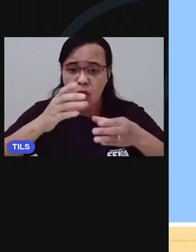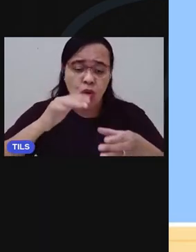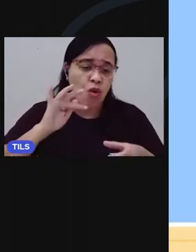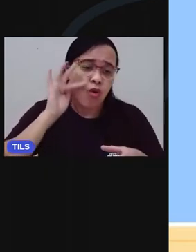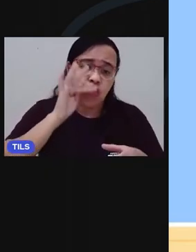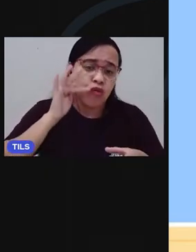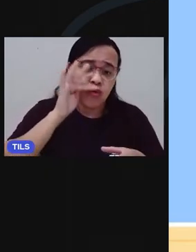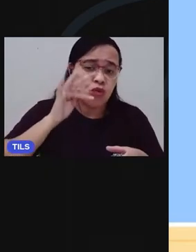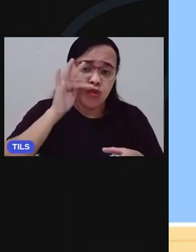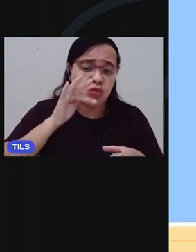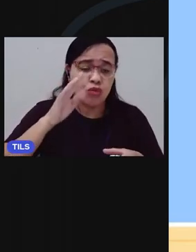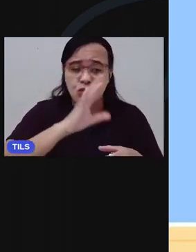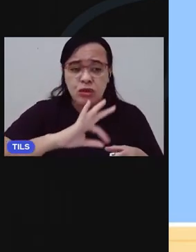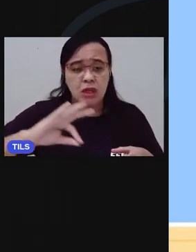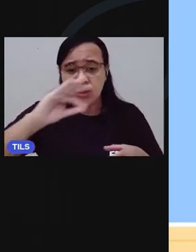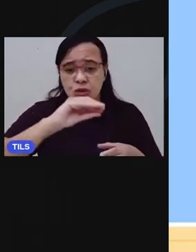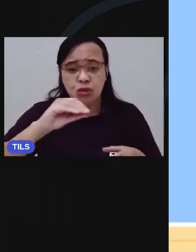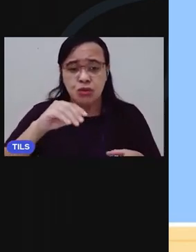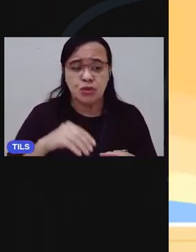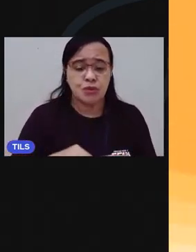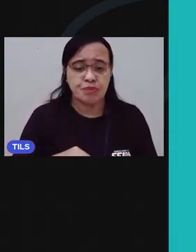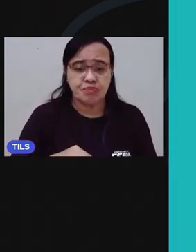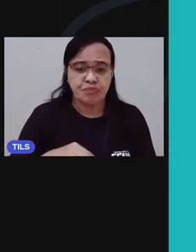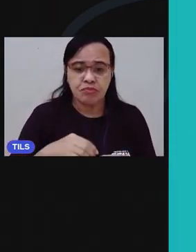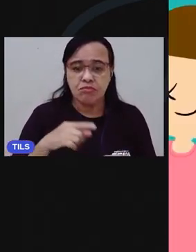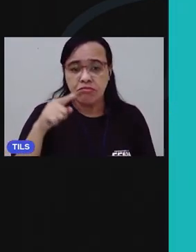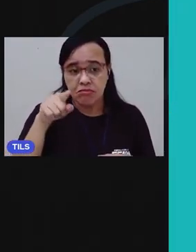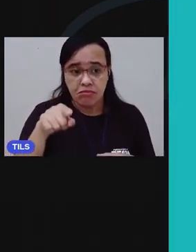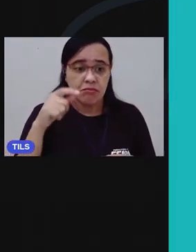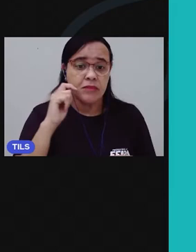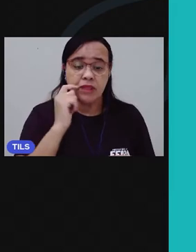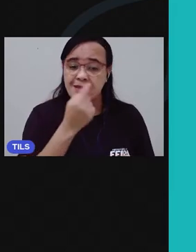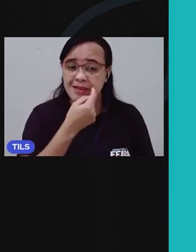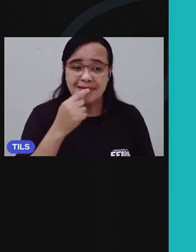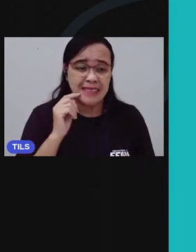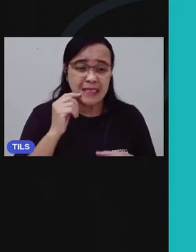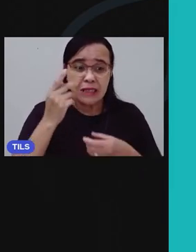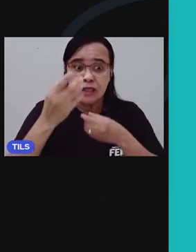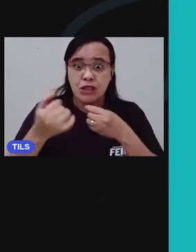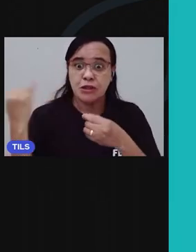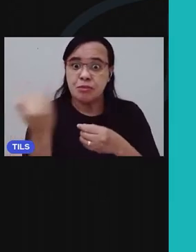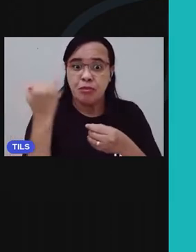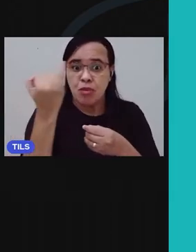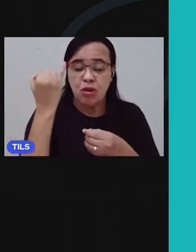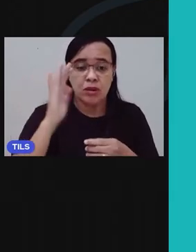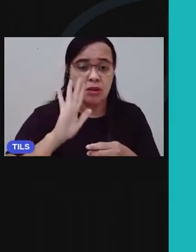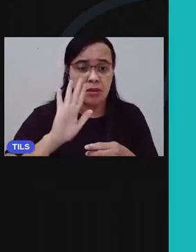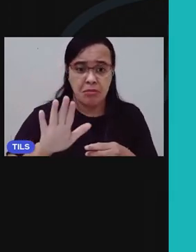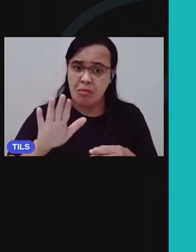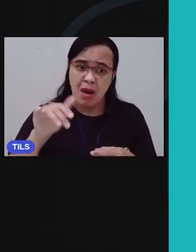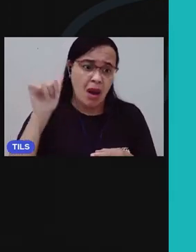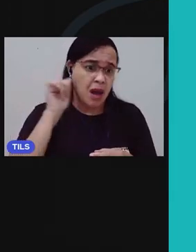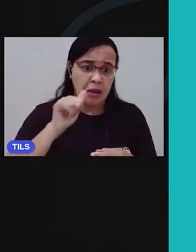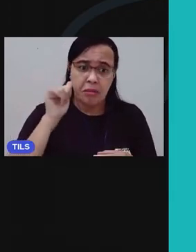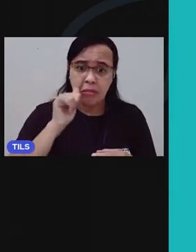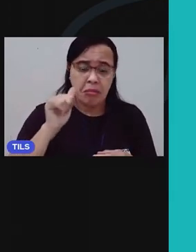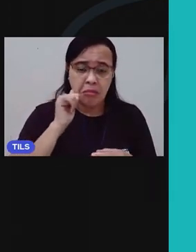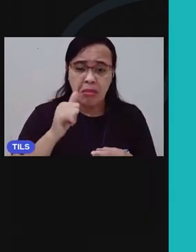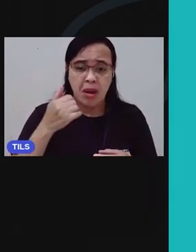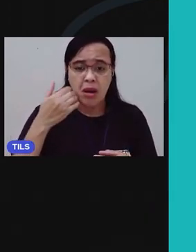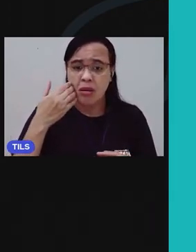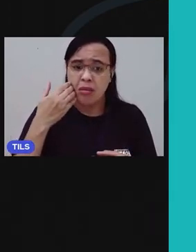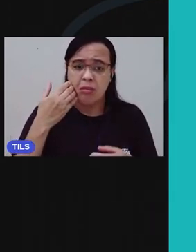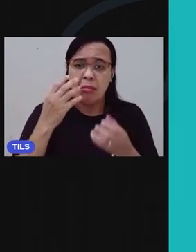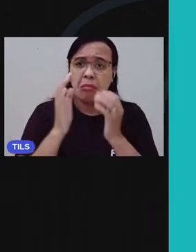quintal. Mas mesmo eles sendo tão importantes, ela não cuidava deles. E por mais que eles implorassem para serem escovados,